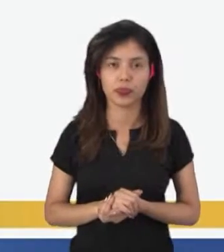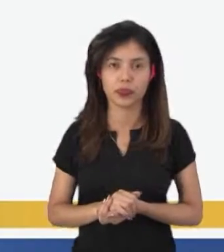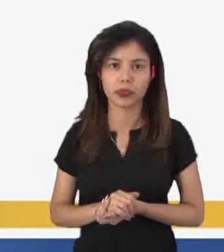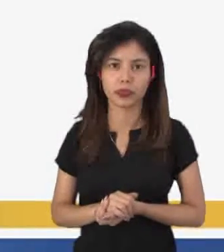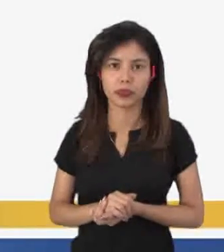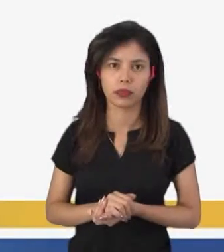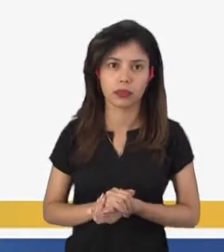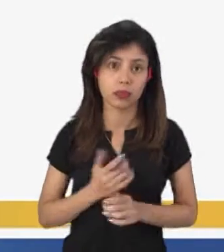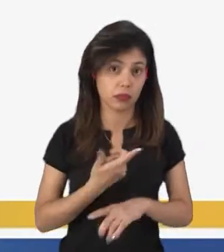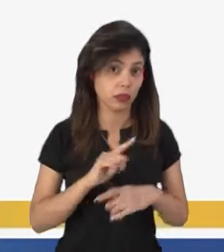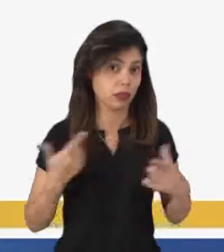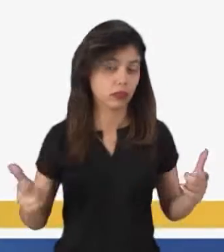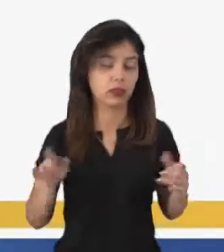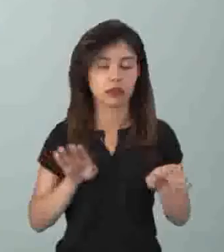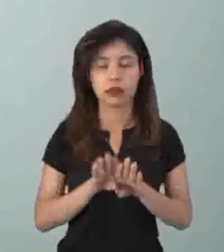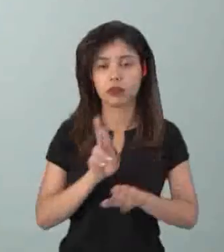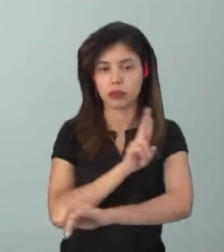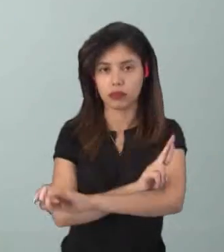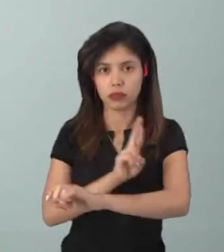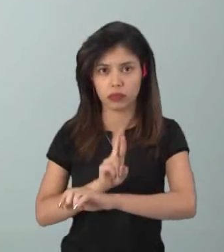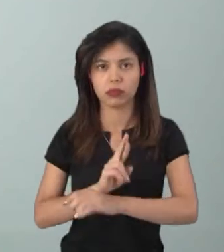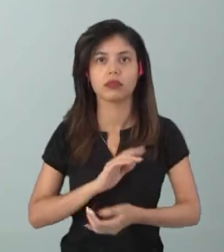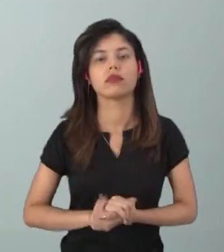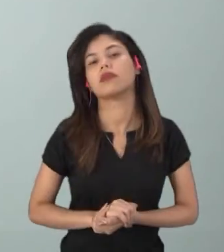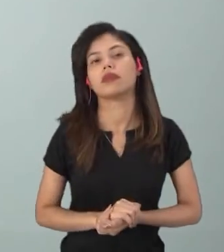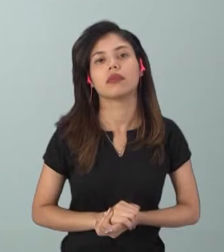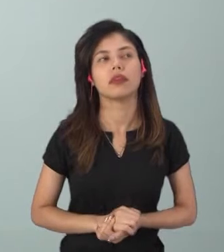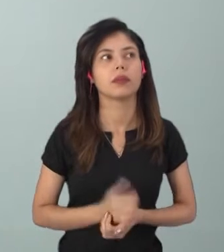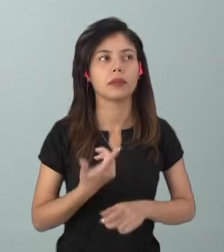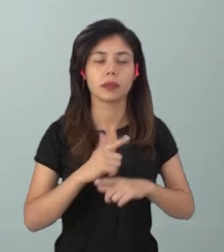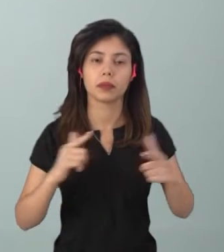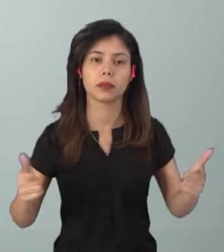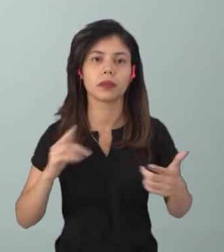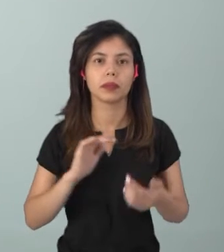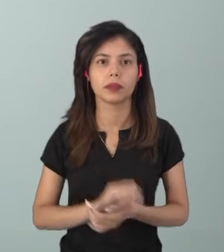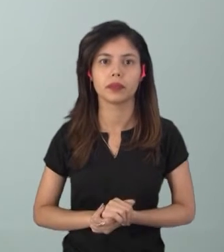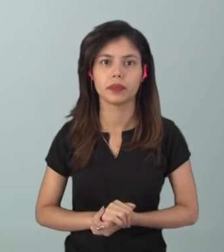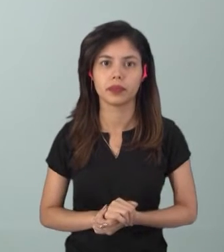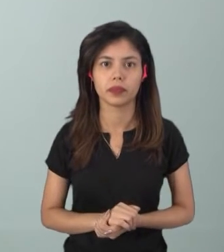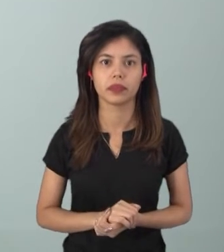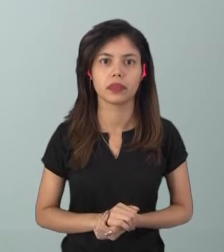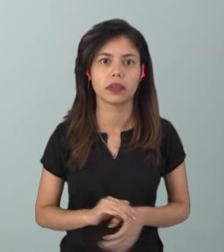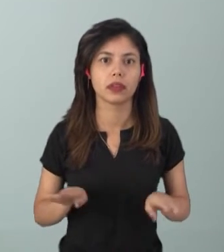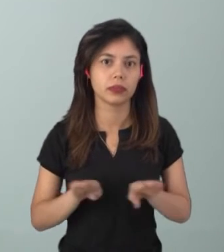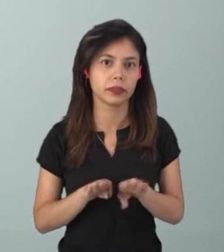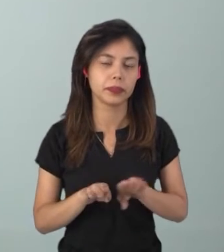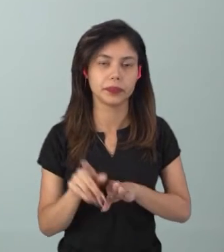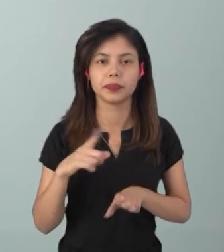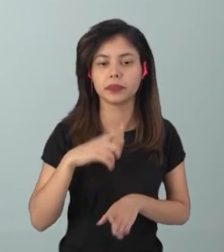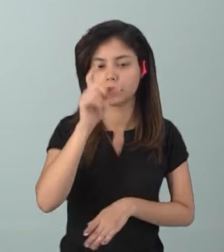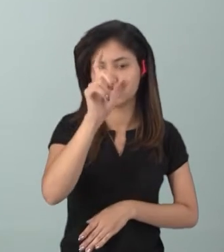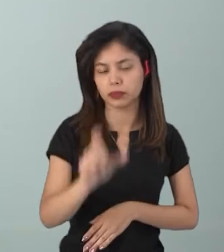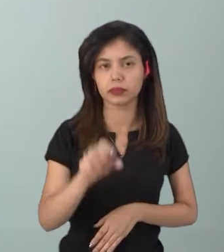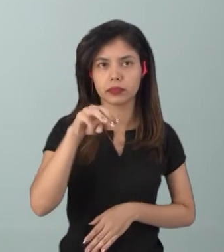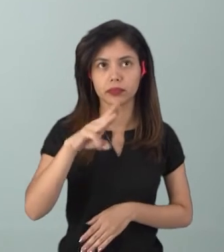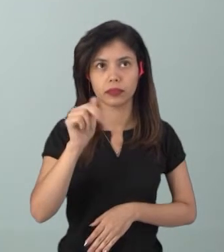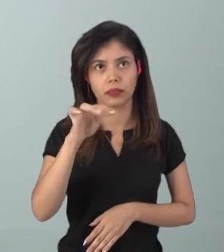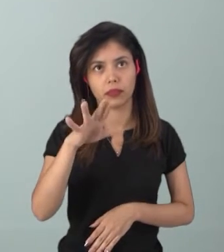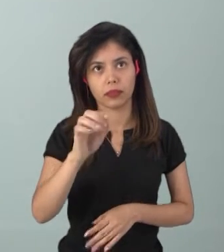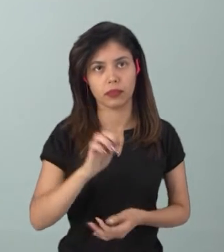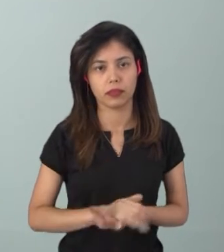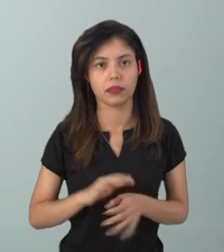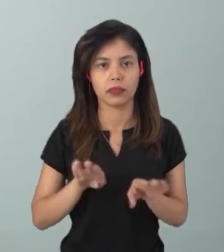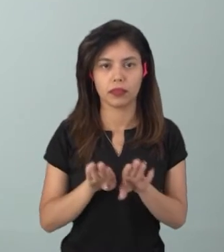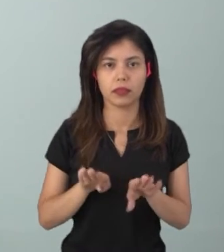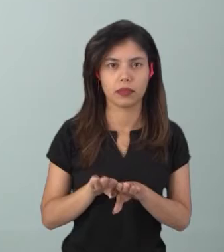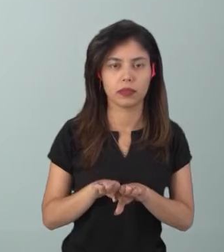é uma grande religião aí que tem dominado grandes patamares, né? Tem a pessoa do Maomé como